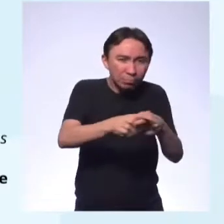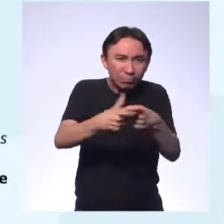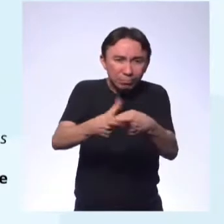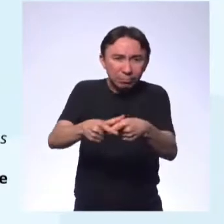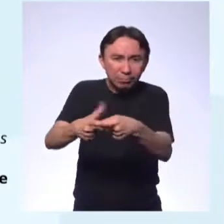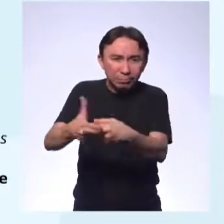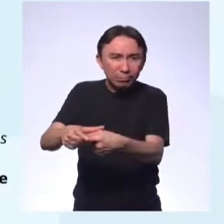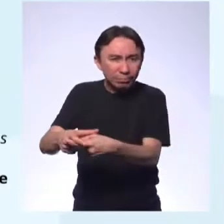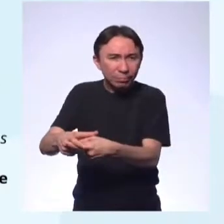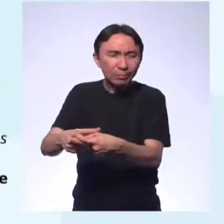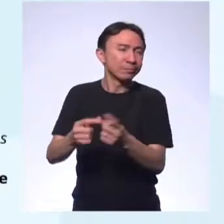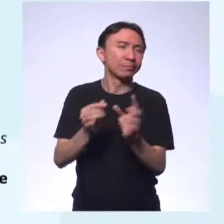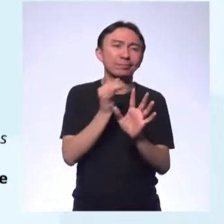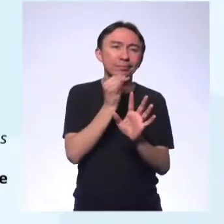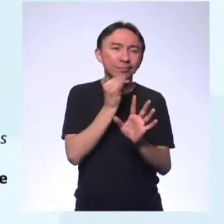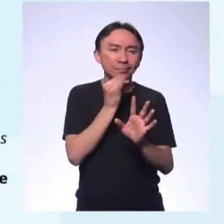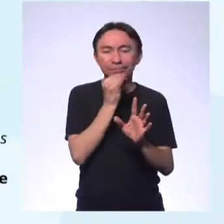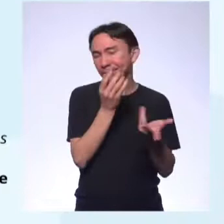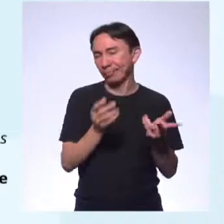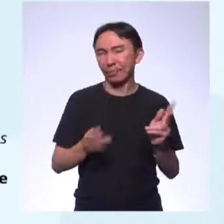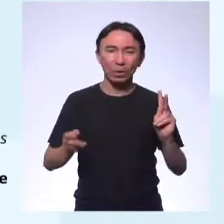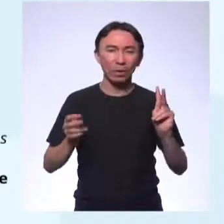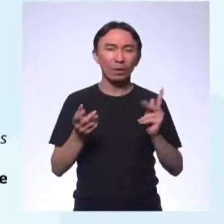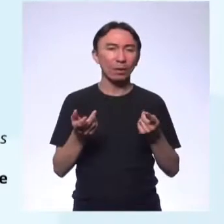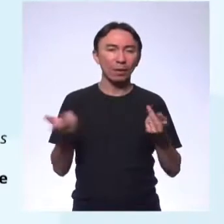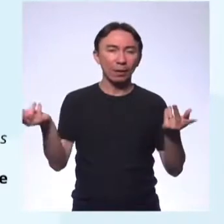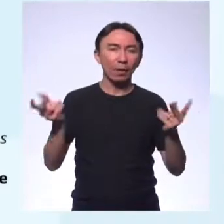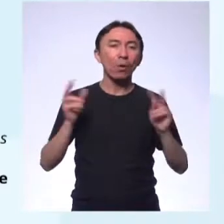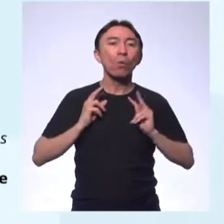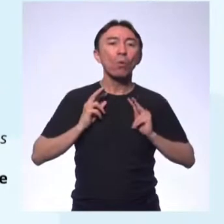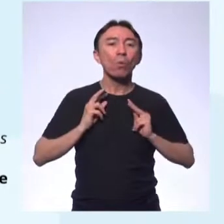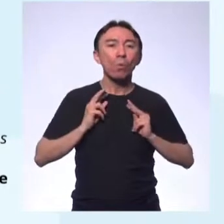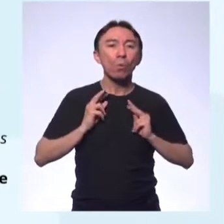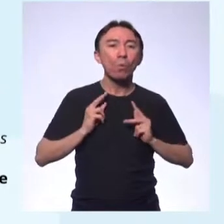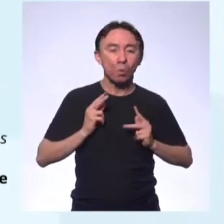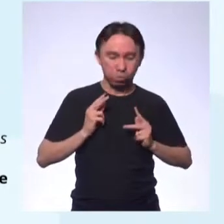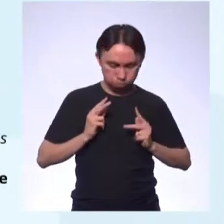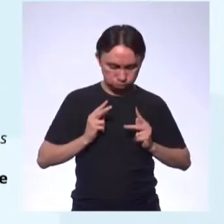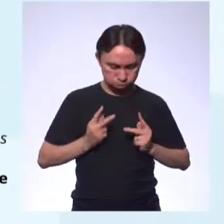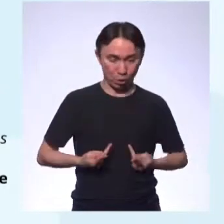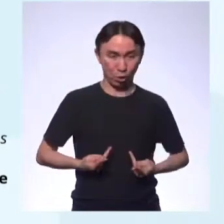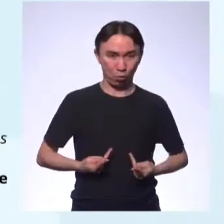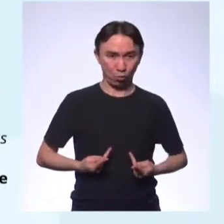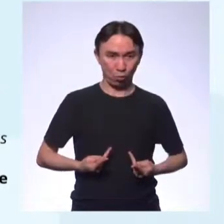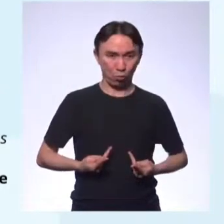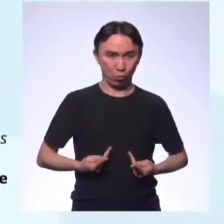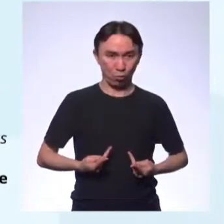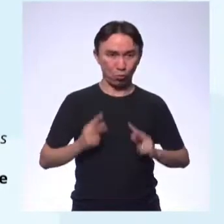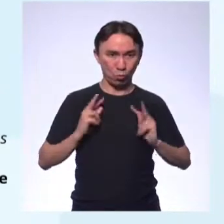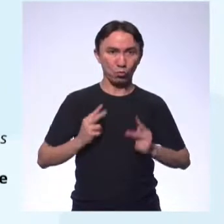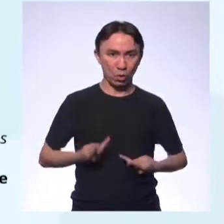exemplo aqui, o ser humano. Então, a gente consegue observar